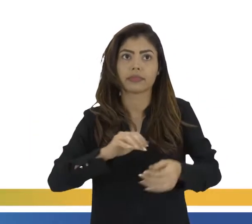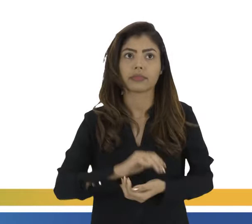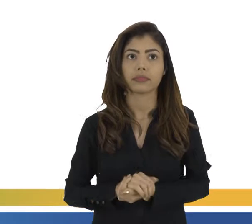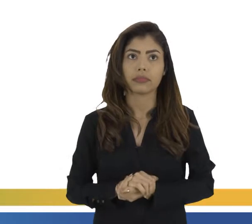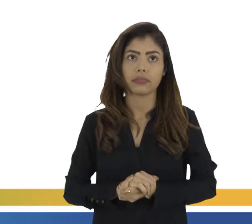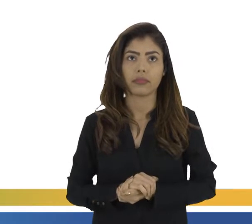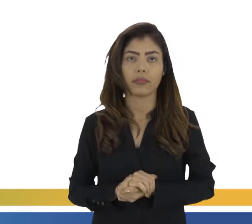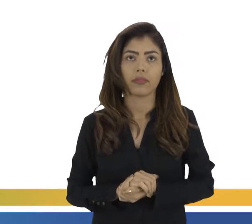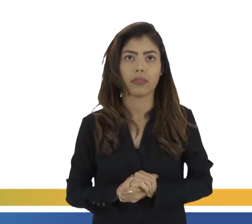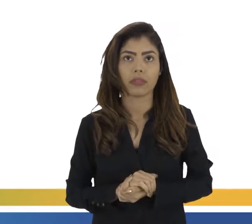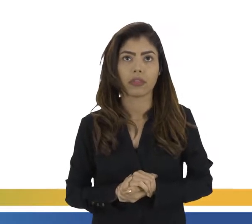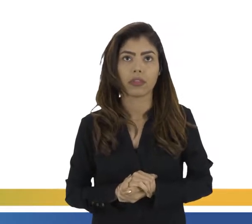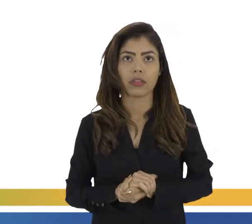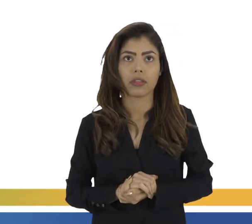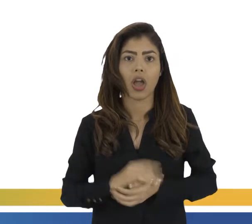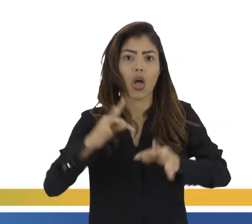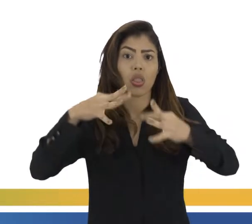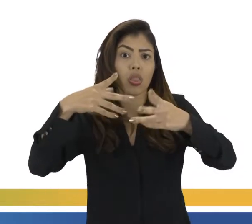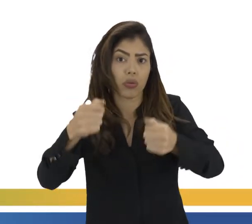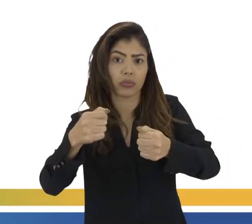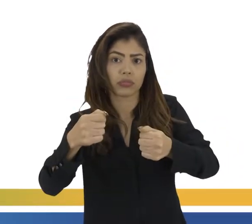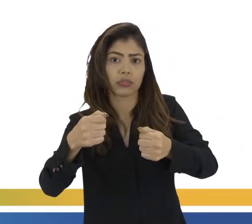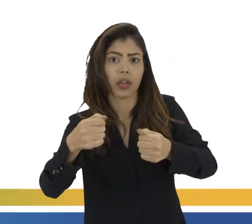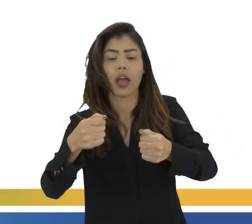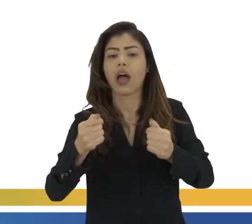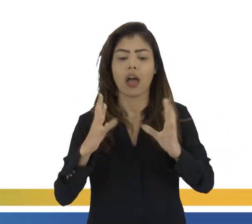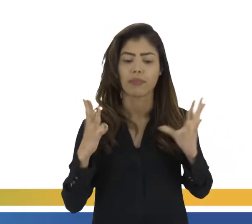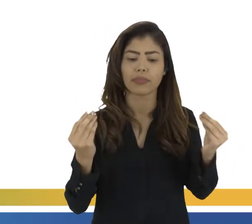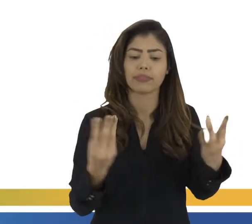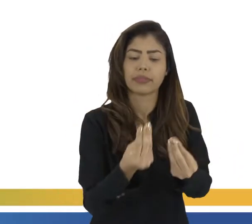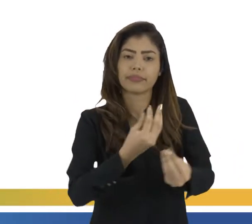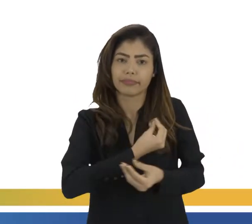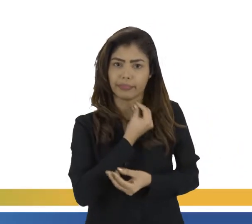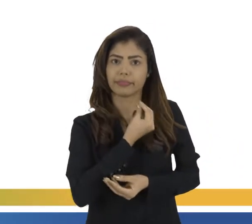gente, todos os seres vivos